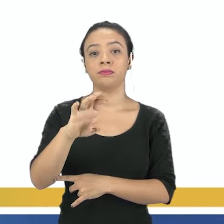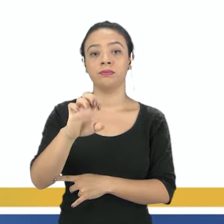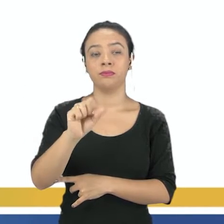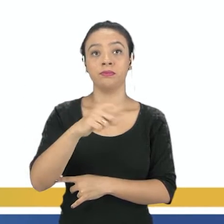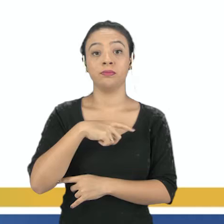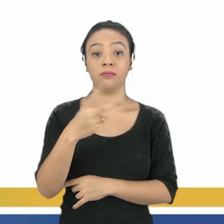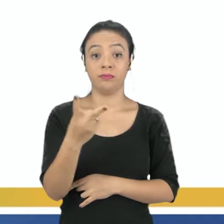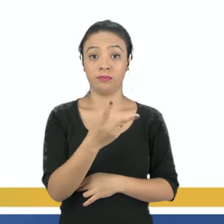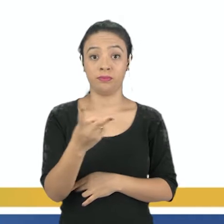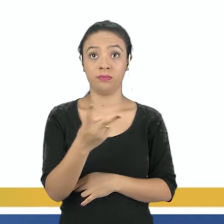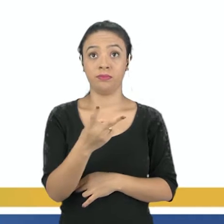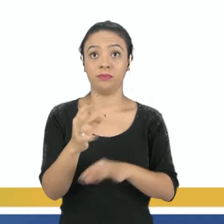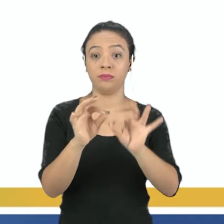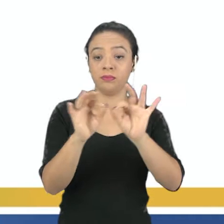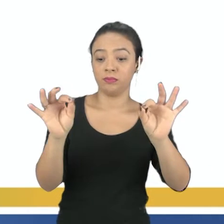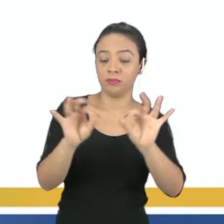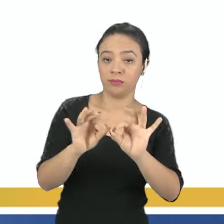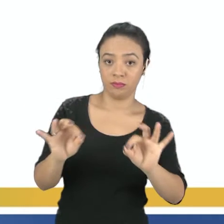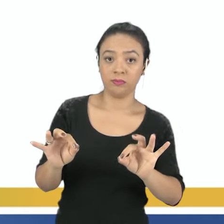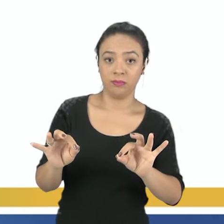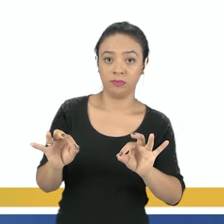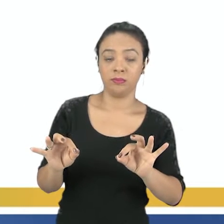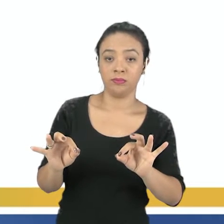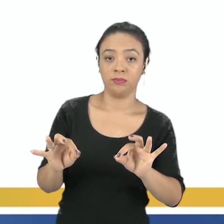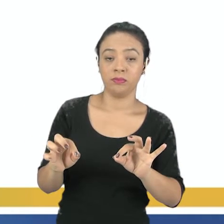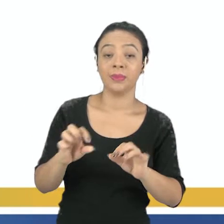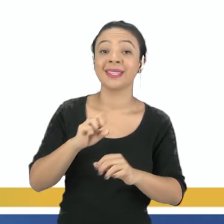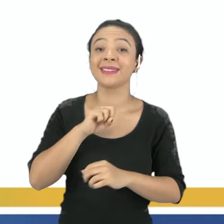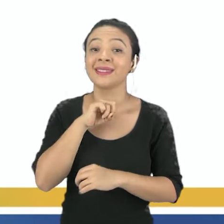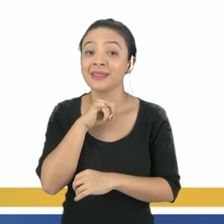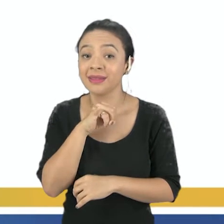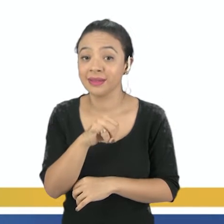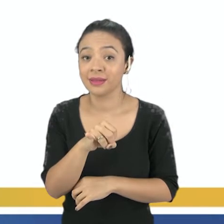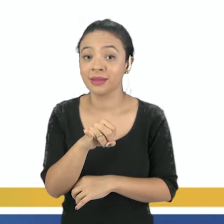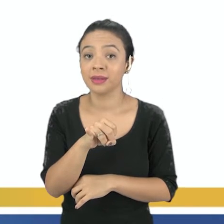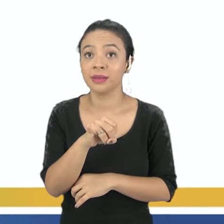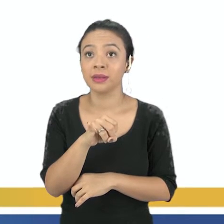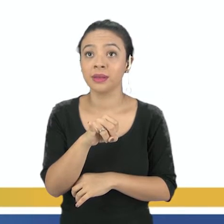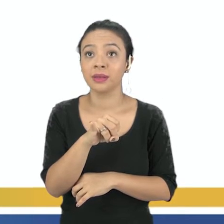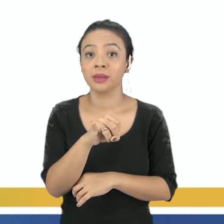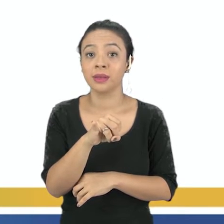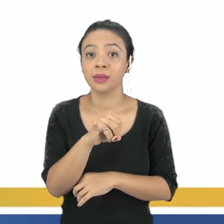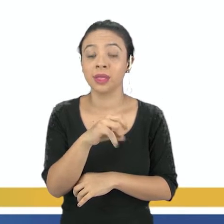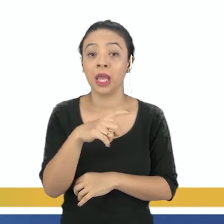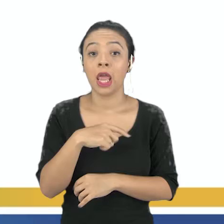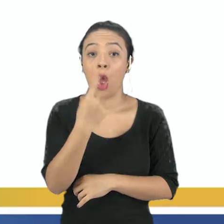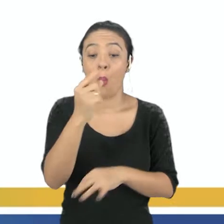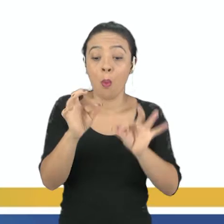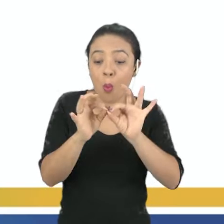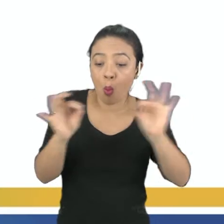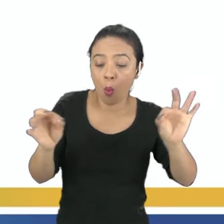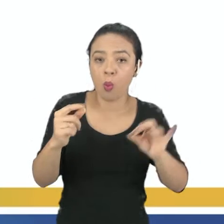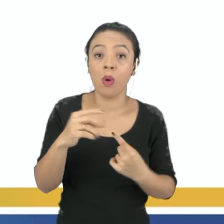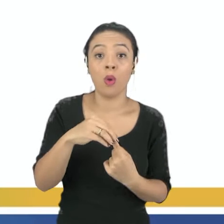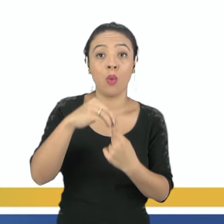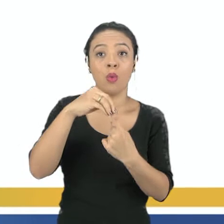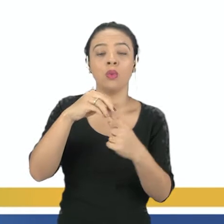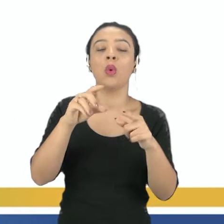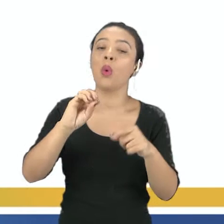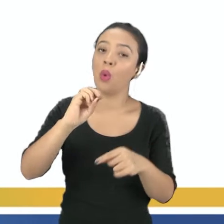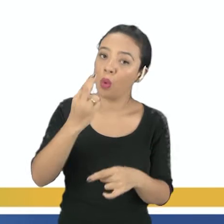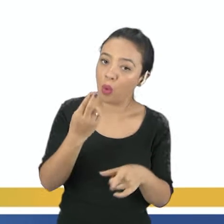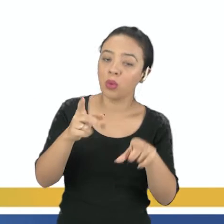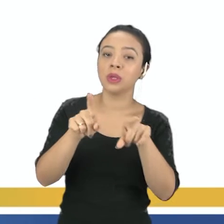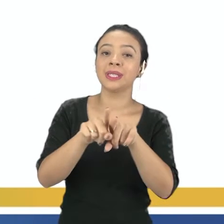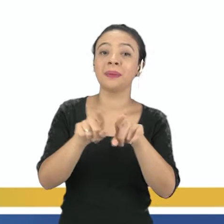dois ou mais segmentos de reta são dígitos colineares quando por eles passa uma única reta ou